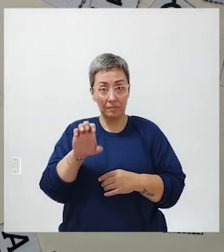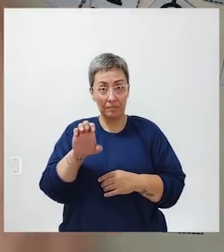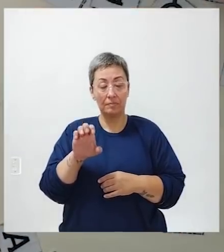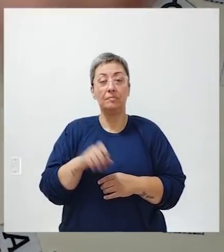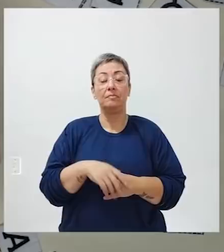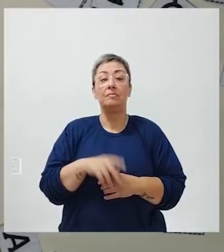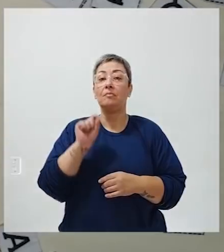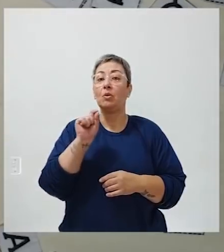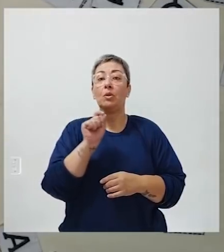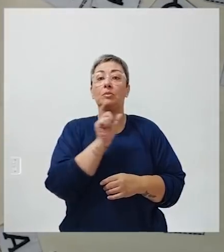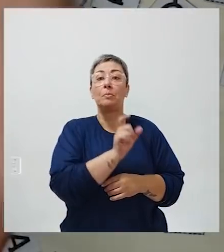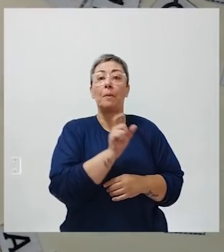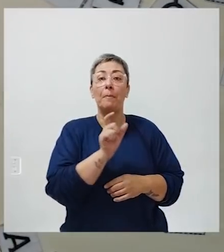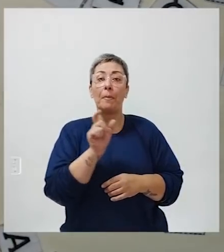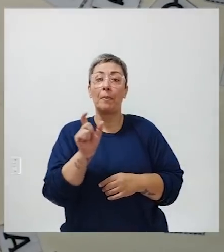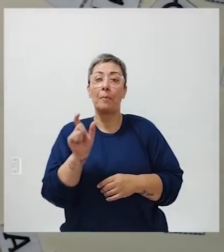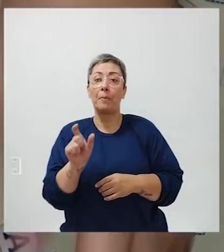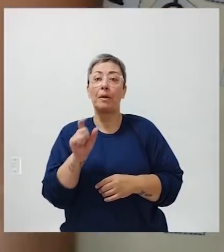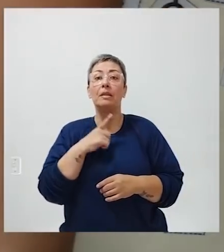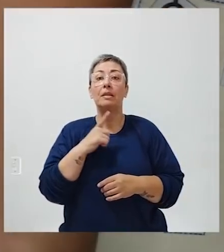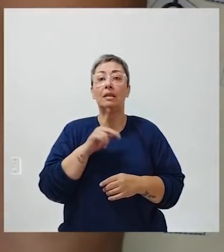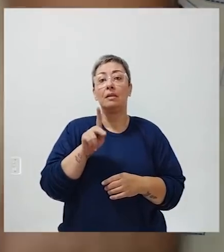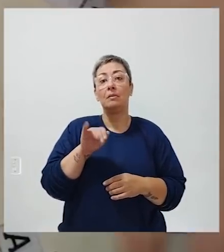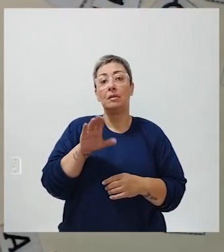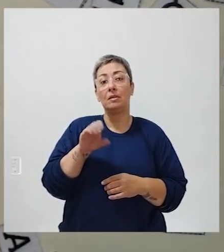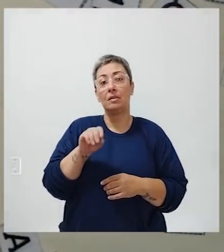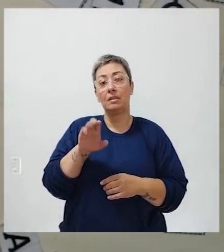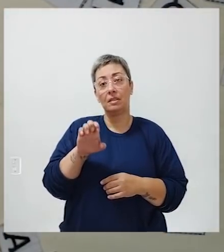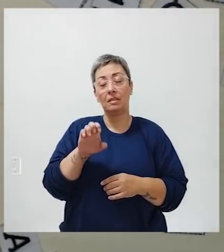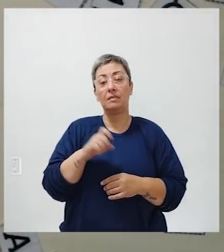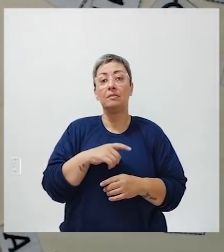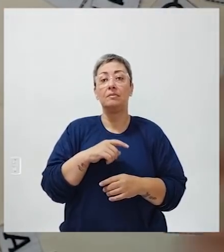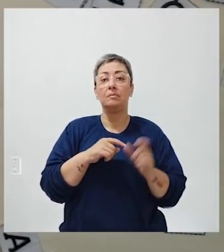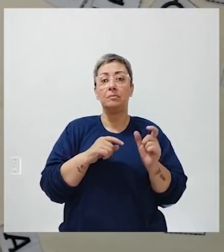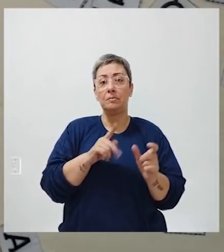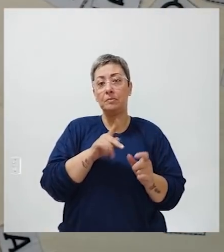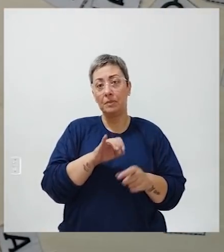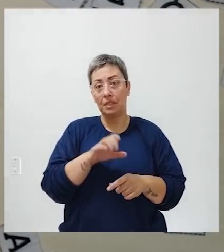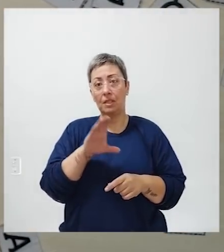Picolé. Quantos pedacinhos tem a palavra picolé? Picolé.